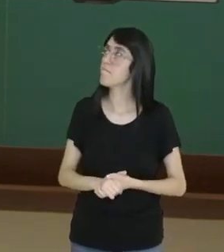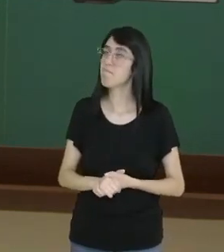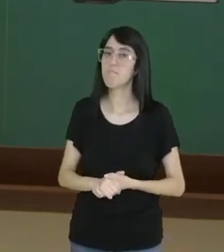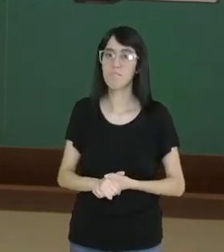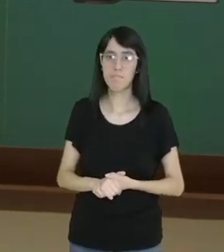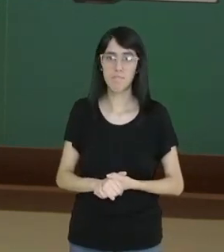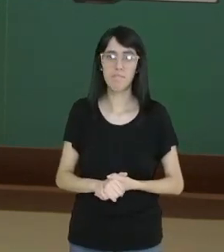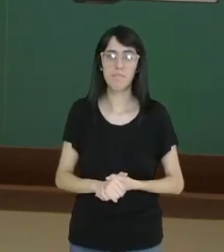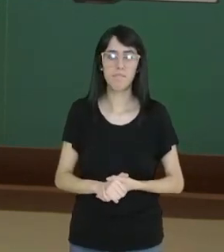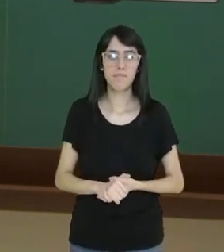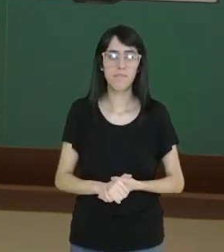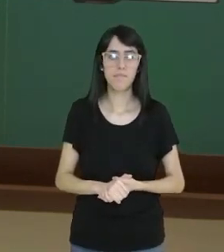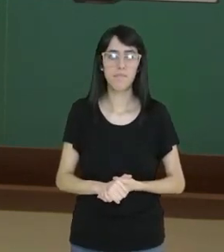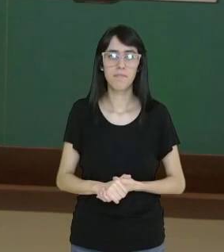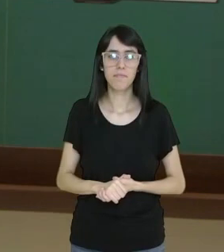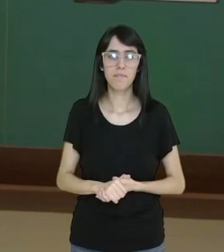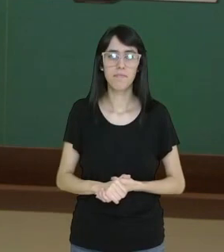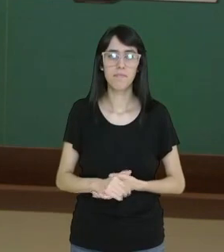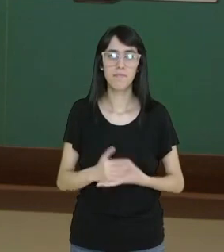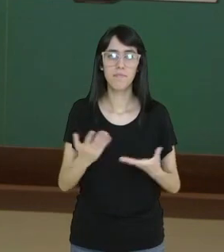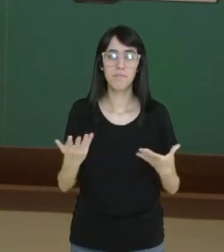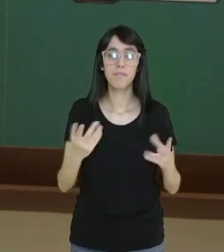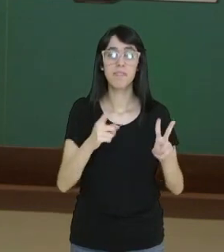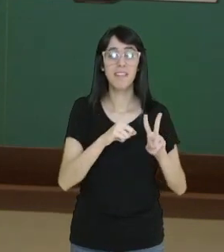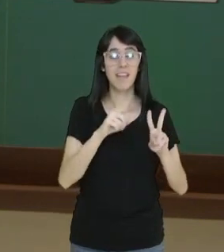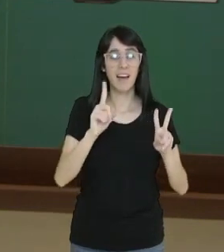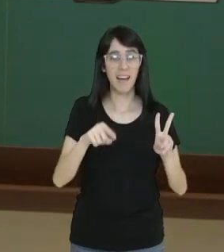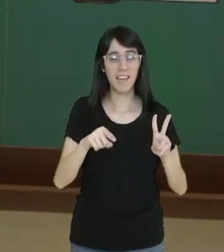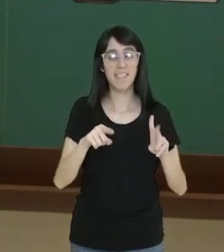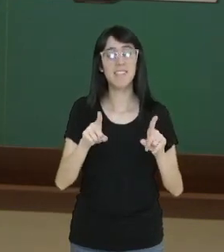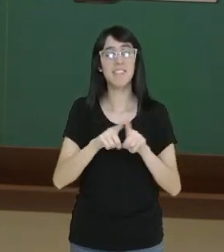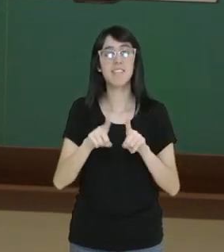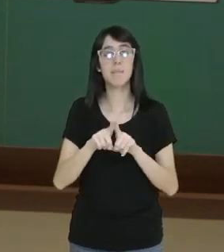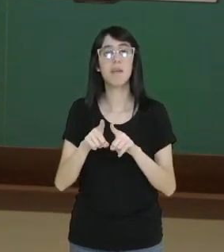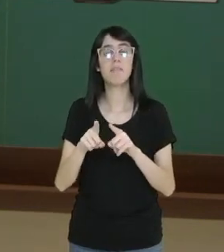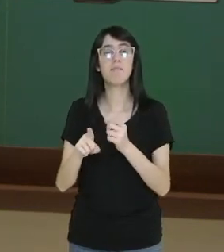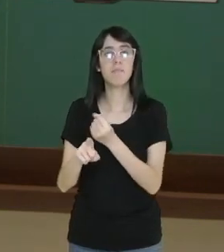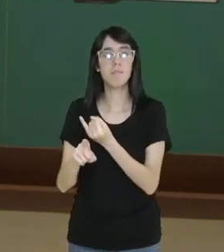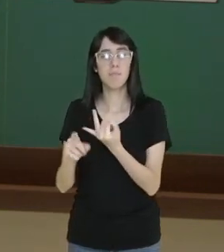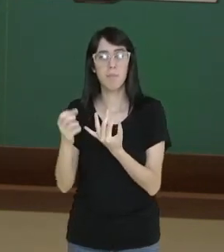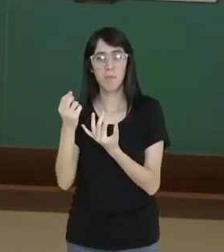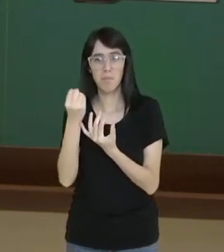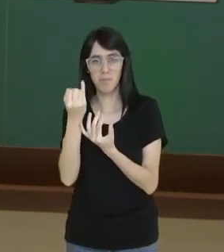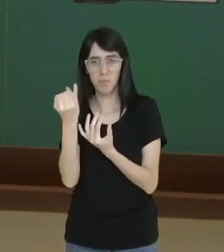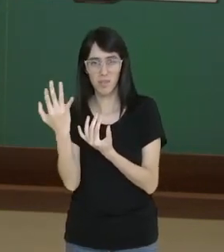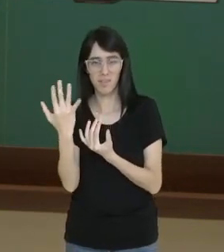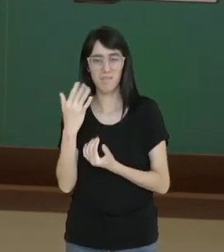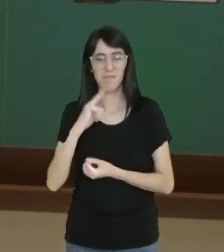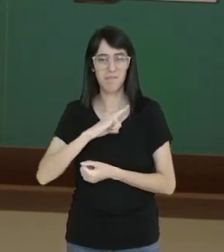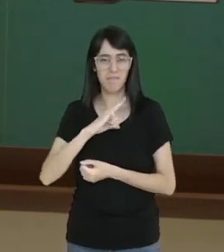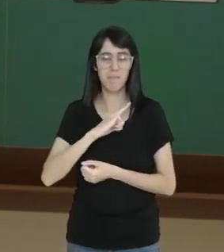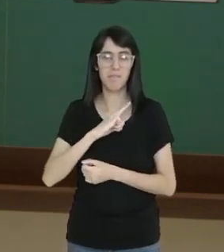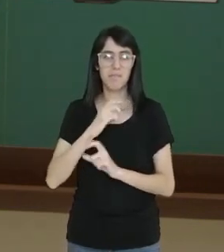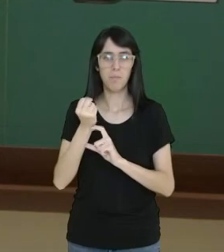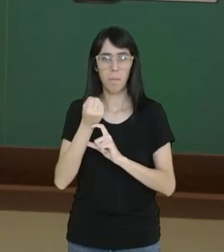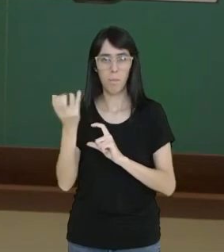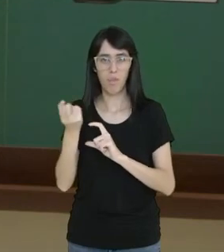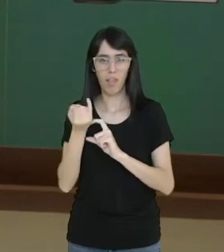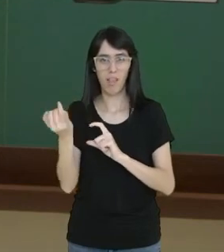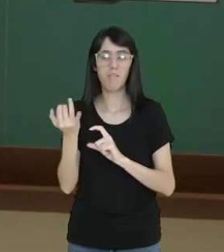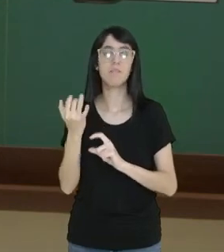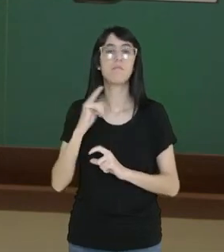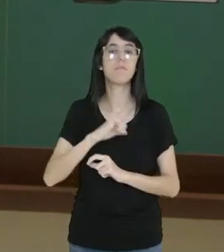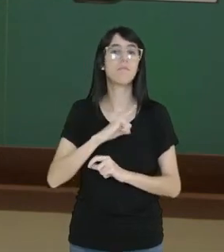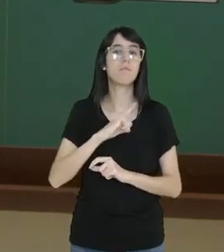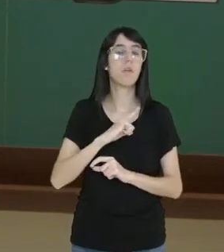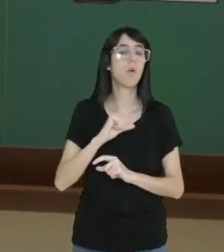diferente. Raiz e potência quadrada são operações inversas, lembra? Uma anula o que a outra faz, sobra só o número que está lá